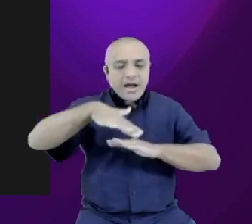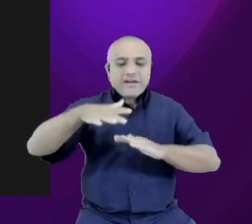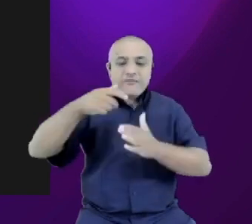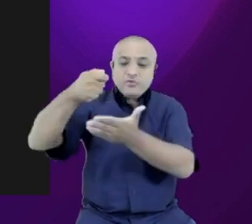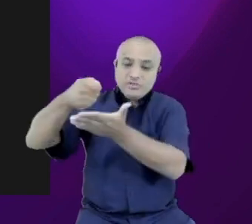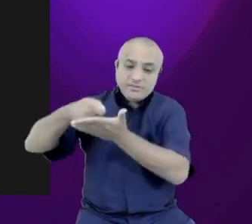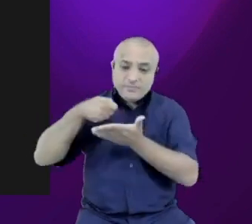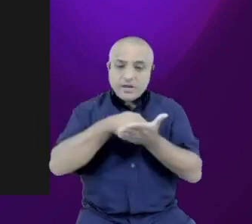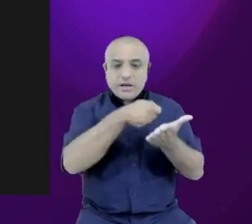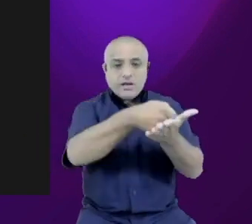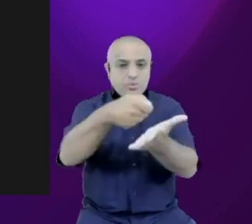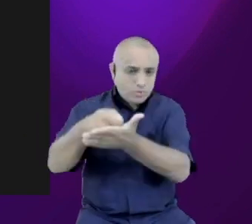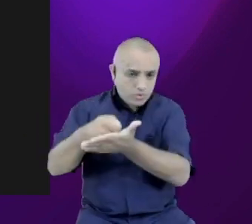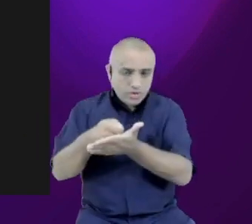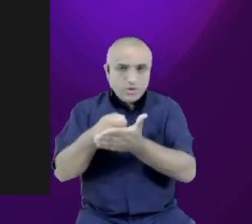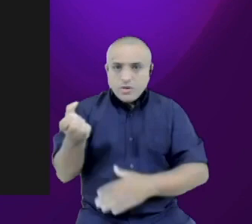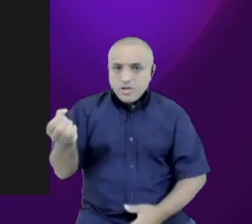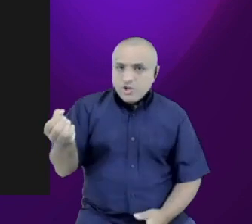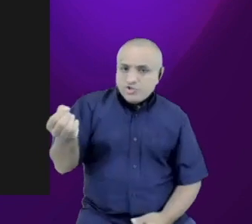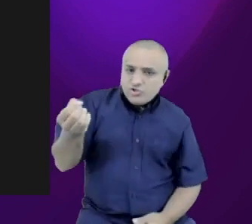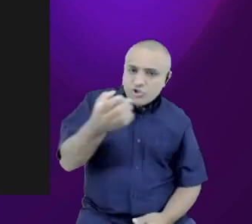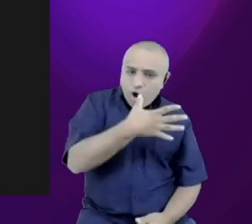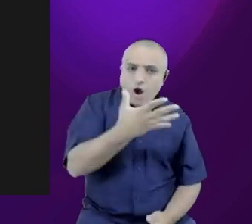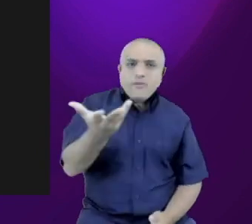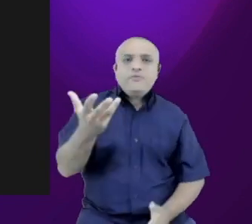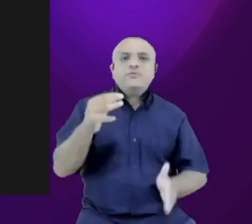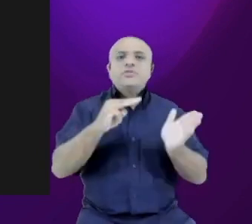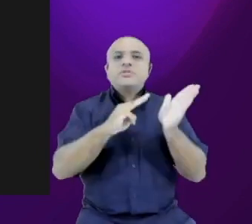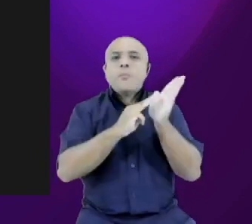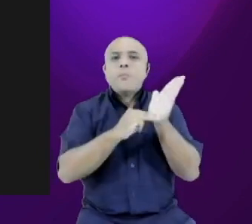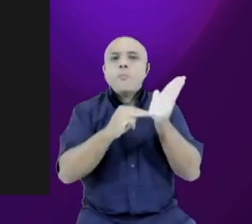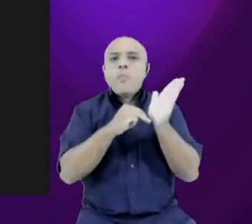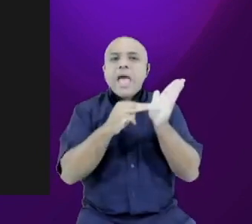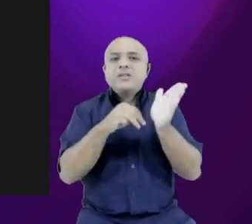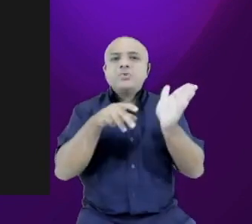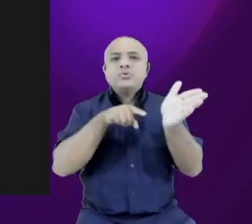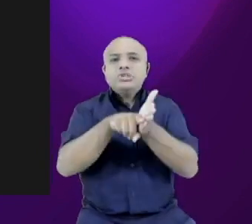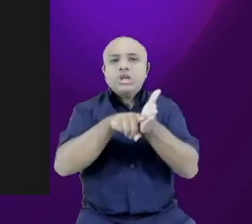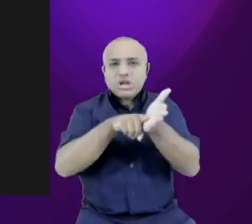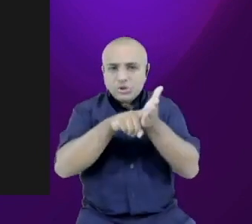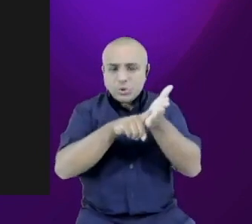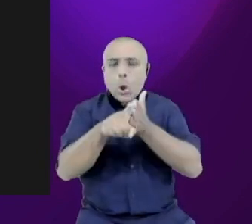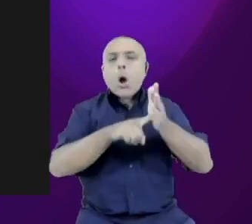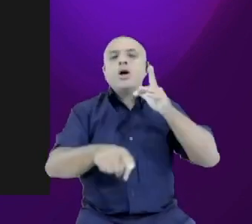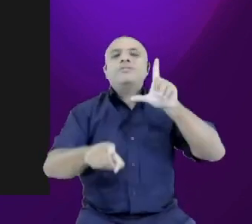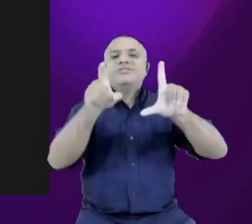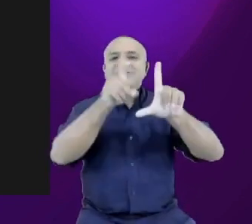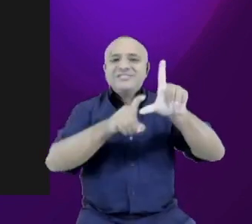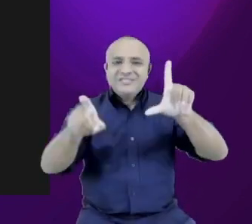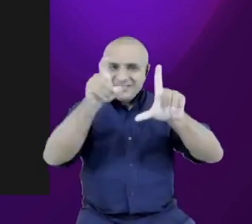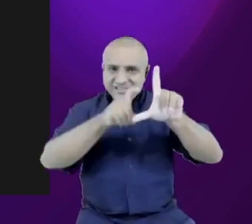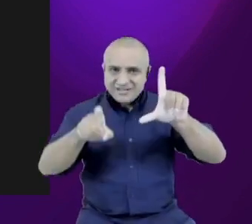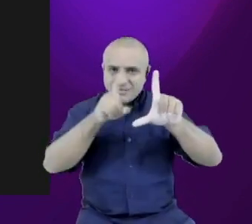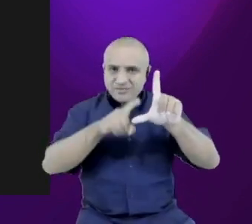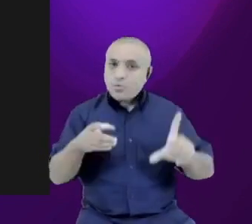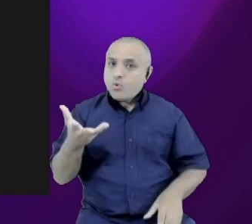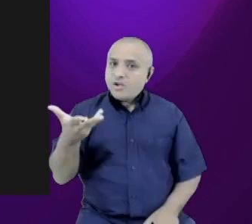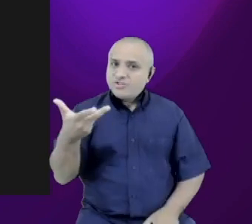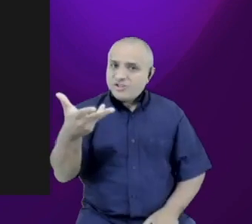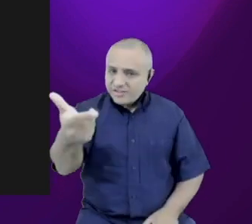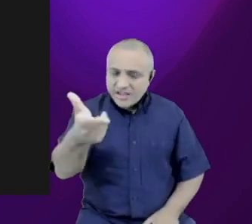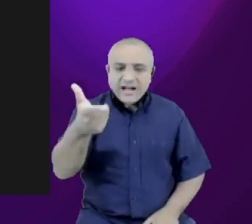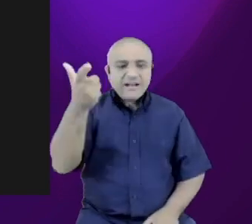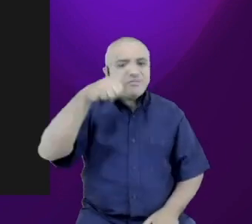pagadoras com esses novos, né, métodos de diagnóstico, com a digitalização, com a agilidade